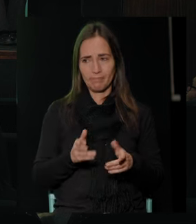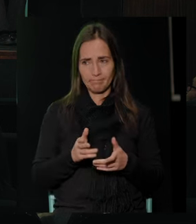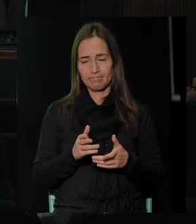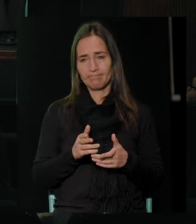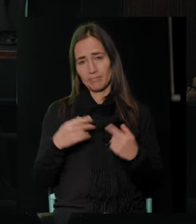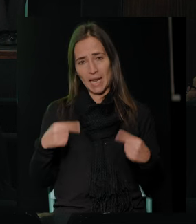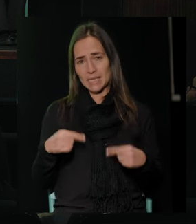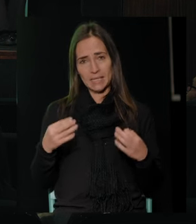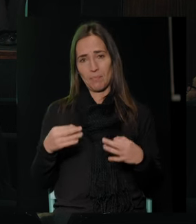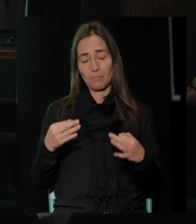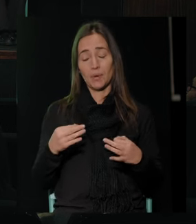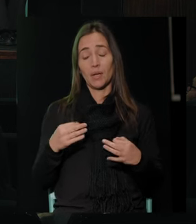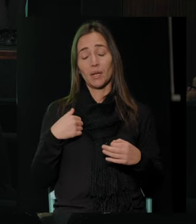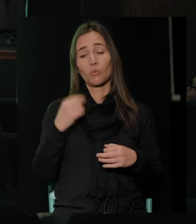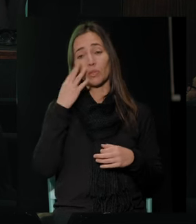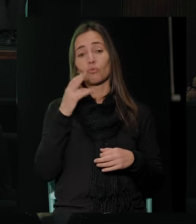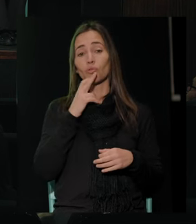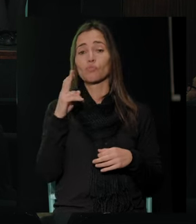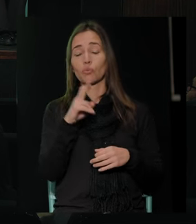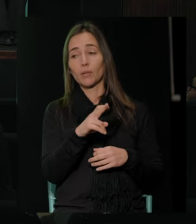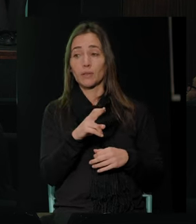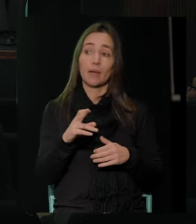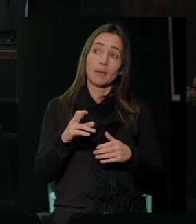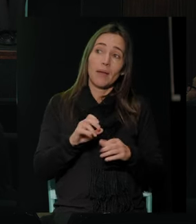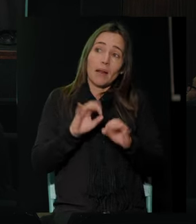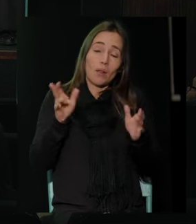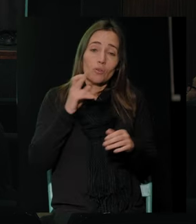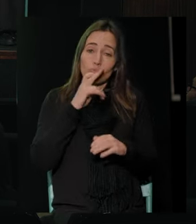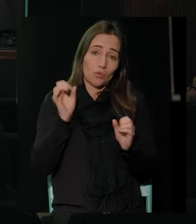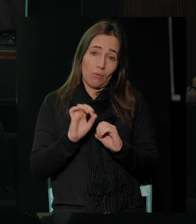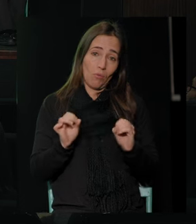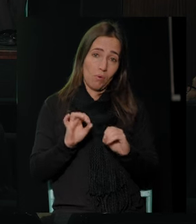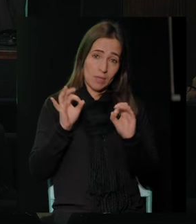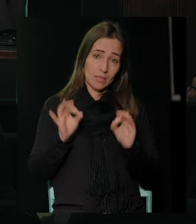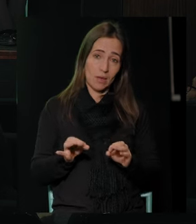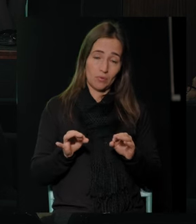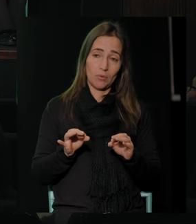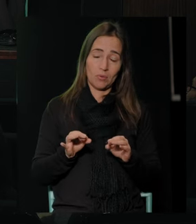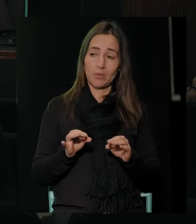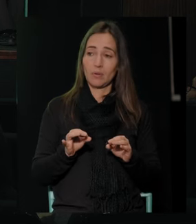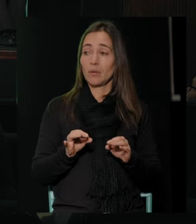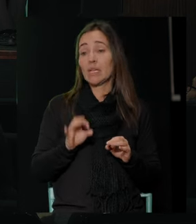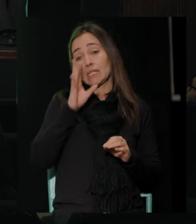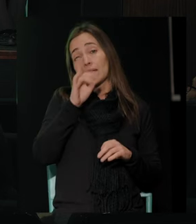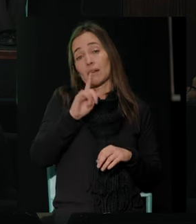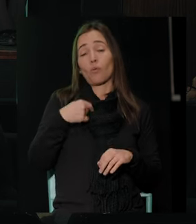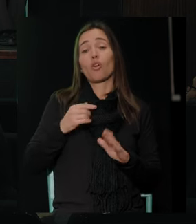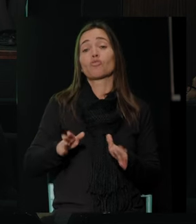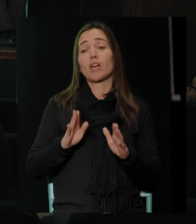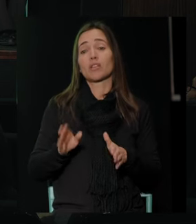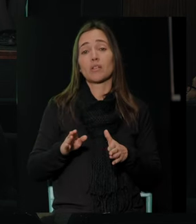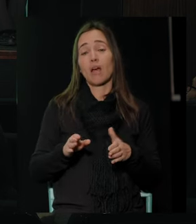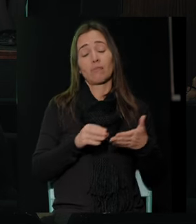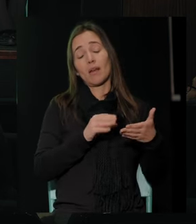Exatamente. Não, mas eu, tentando responder, Pedro, claro que isto é... Enfim, não tenho resposta, evidentemente, senão já estaria como secretário-geral da